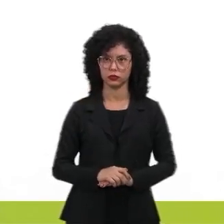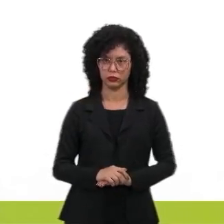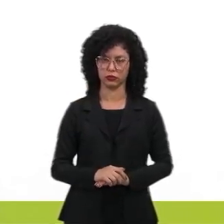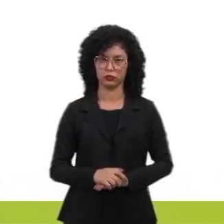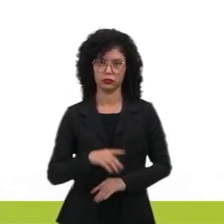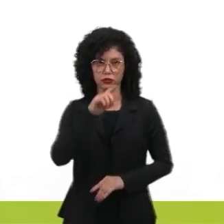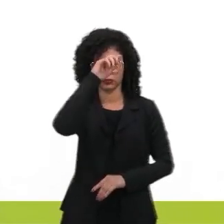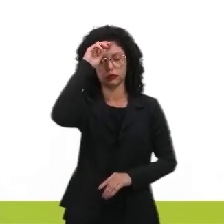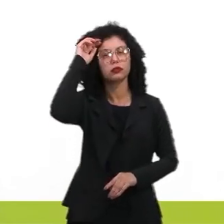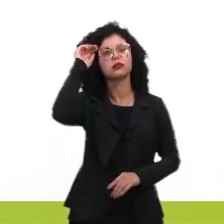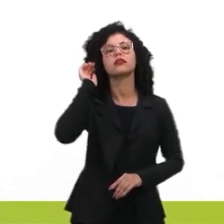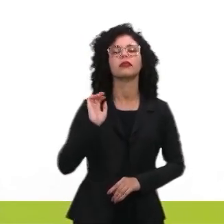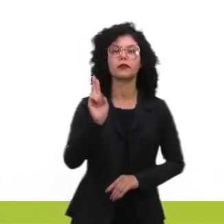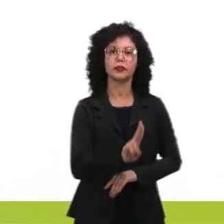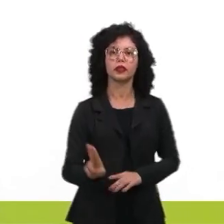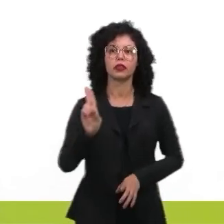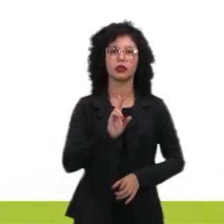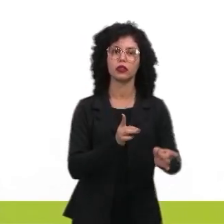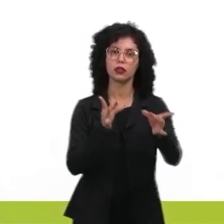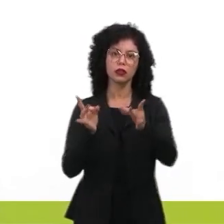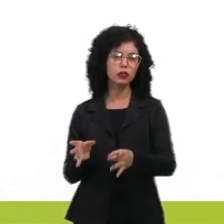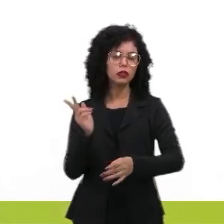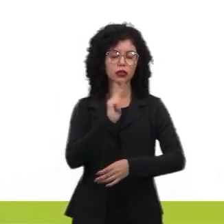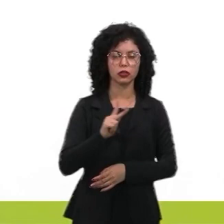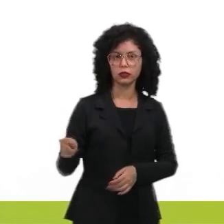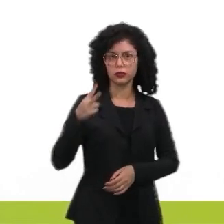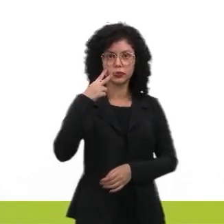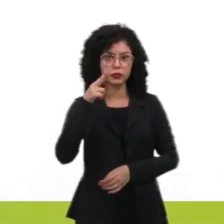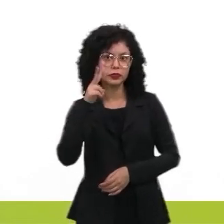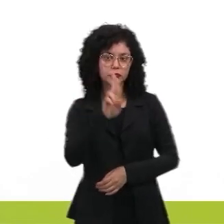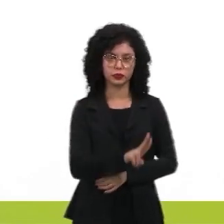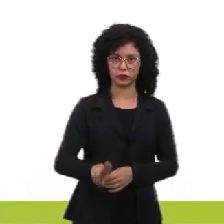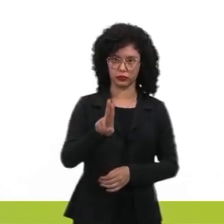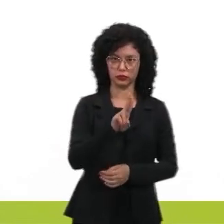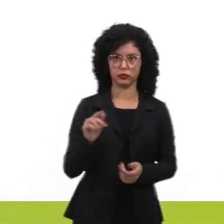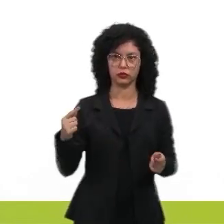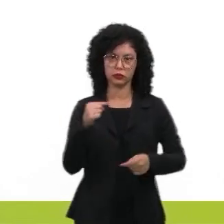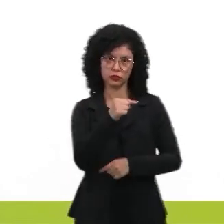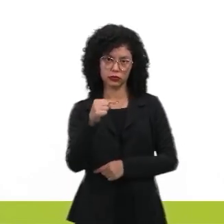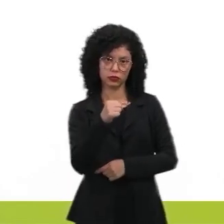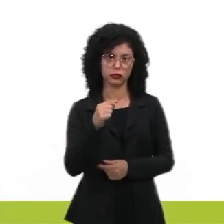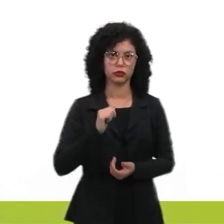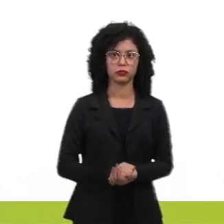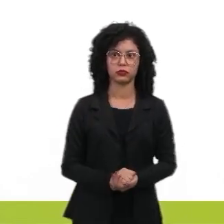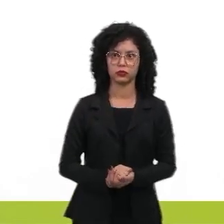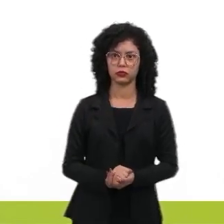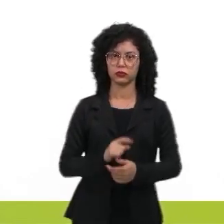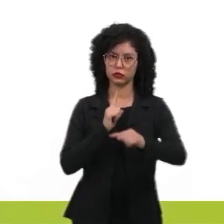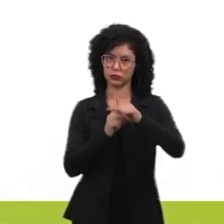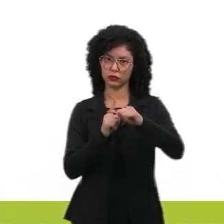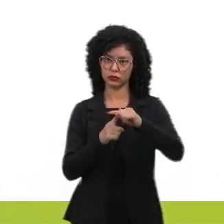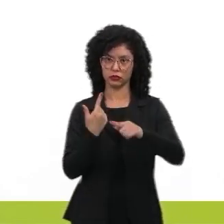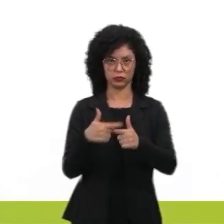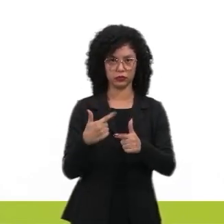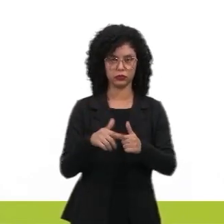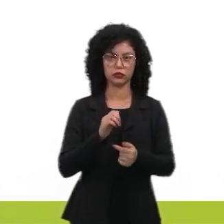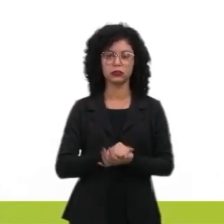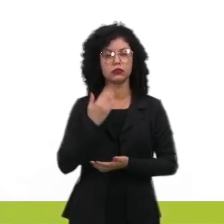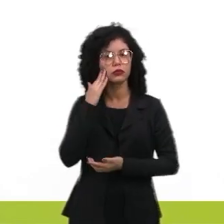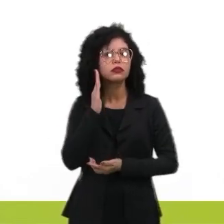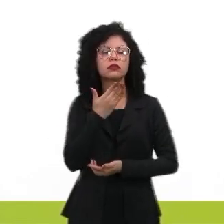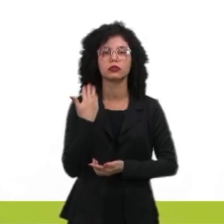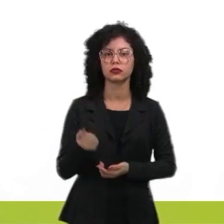uma ideia. Usando a dica do professor, a gente vai verificar se a gente vai usar o menos ou o mais no problema. Vamos entender como é que